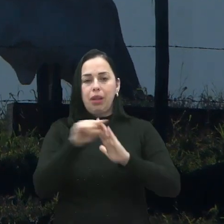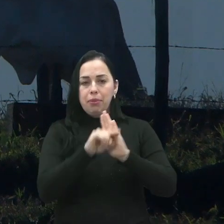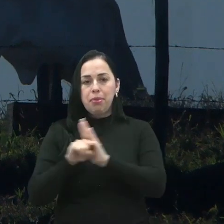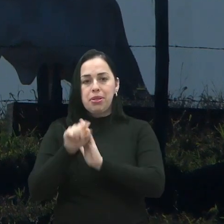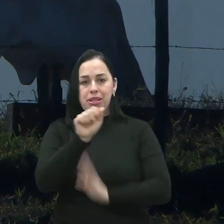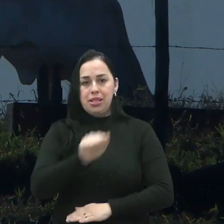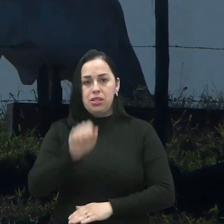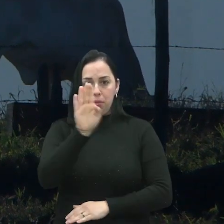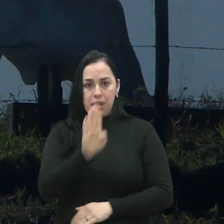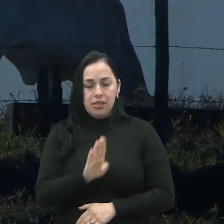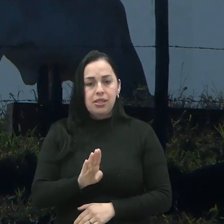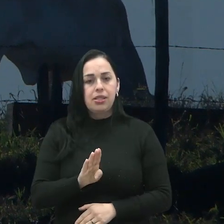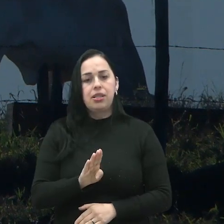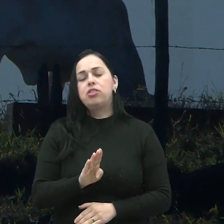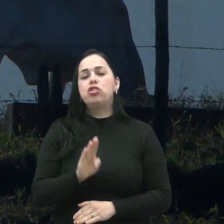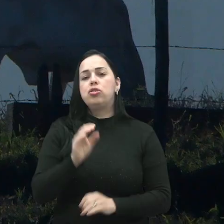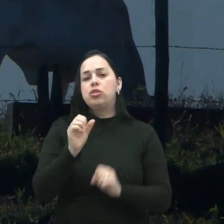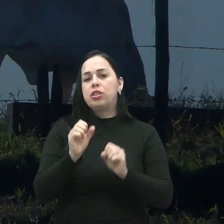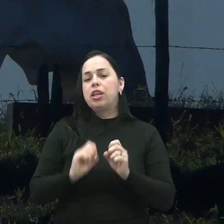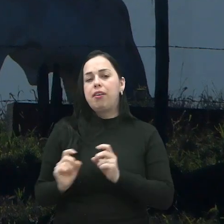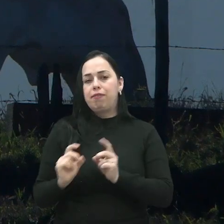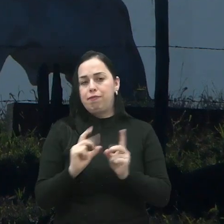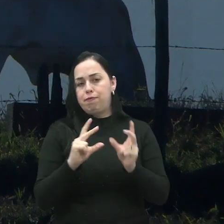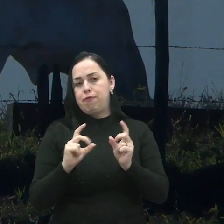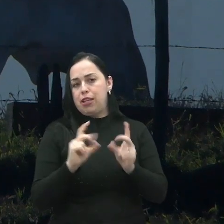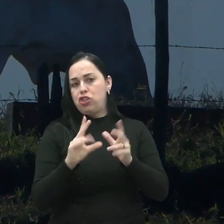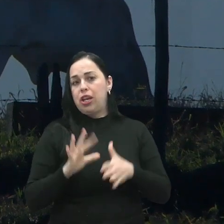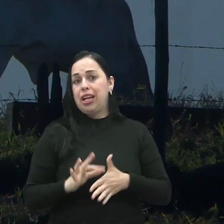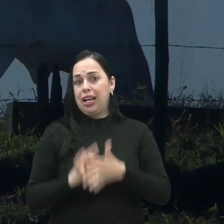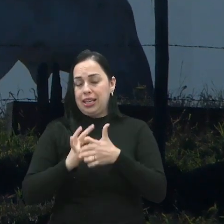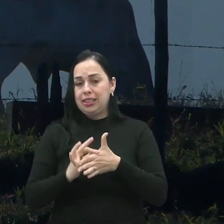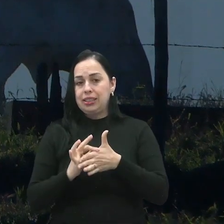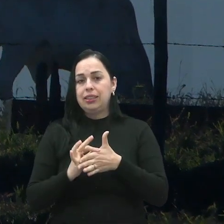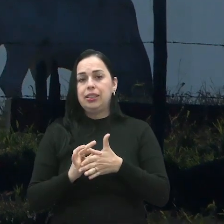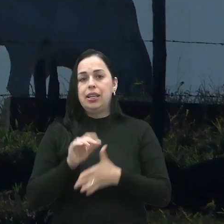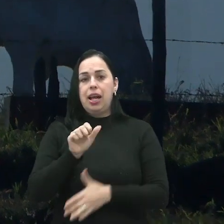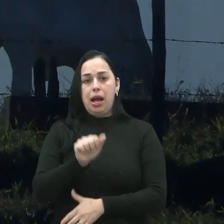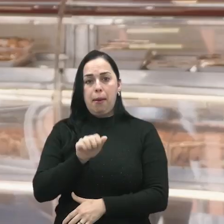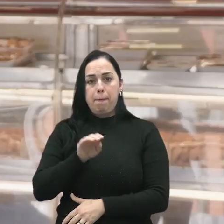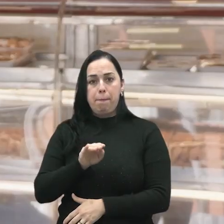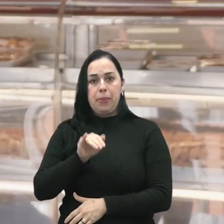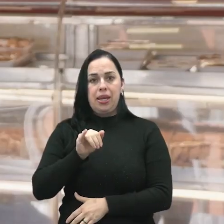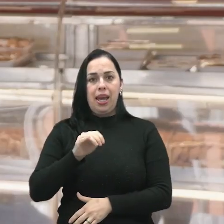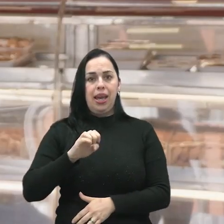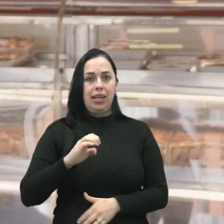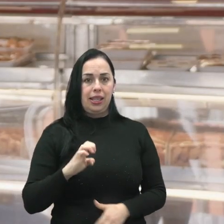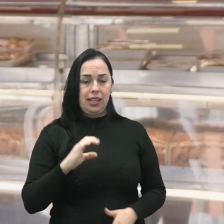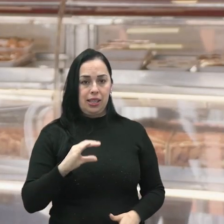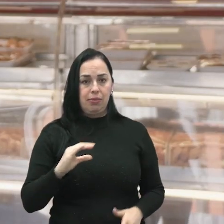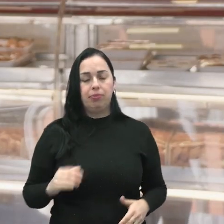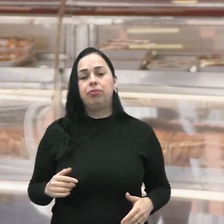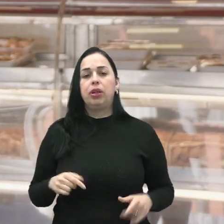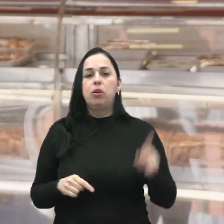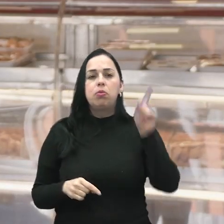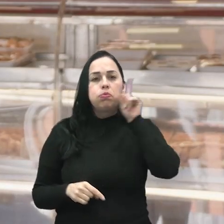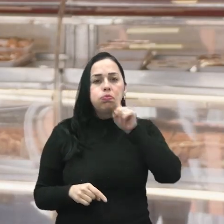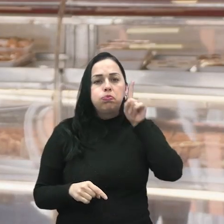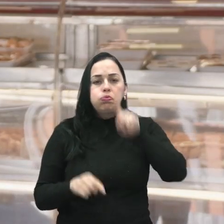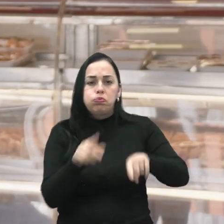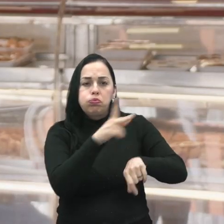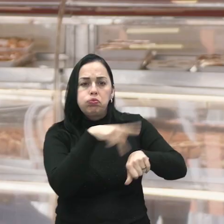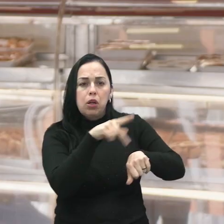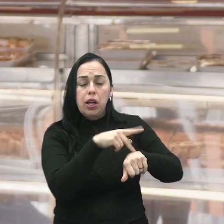Associação Brasileira das Indústrias Exportadoras de Carnes, a ABIEC. Os Estados Unidos são dos